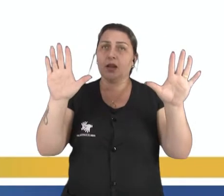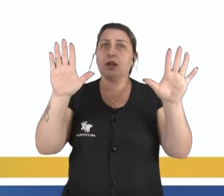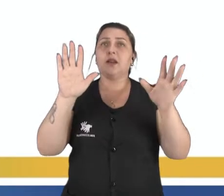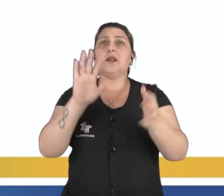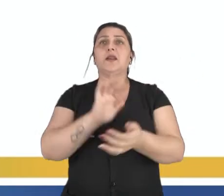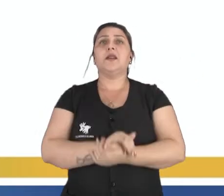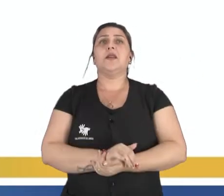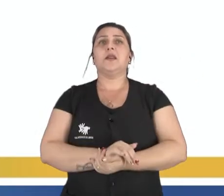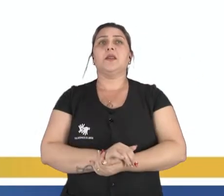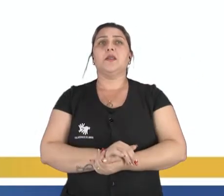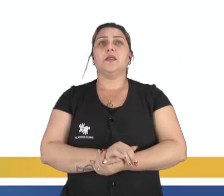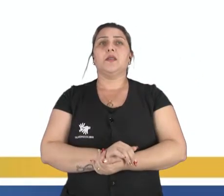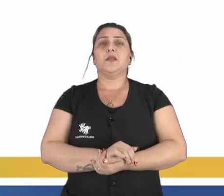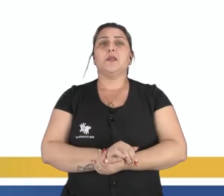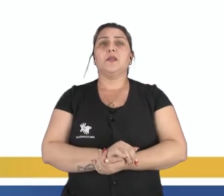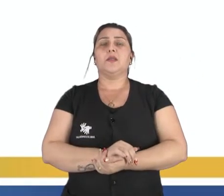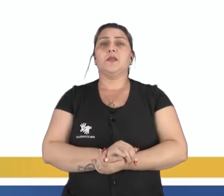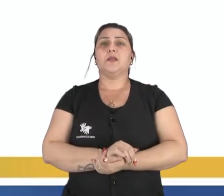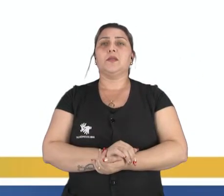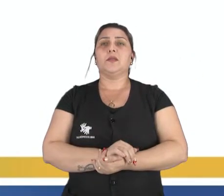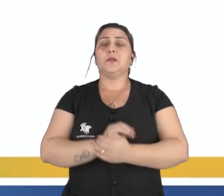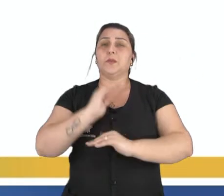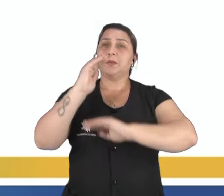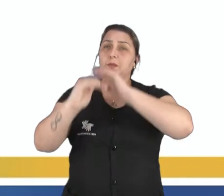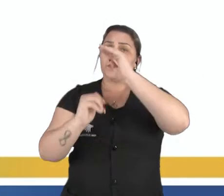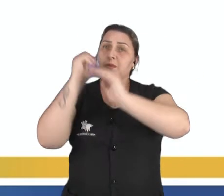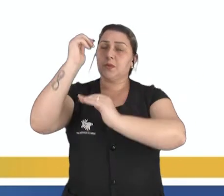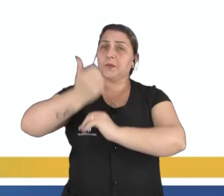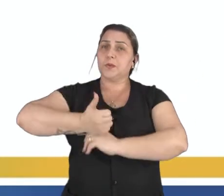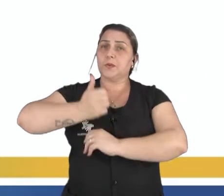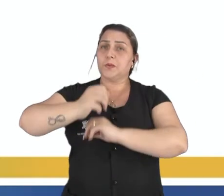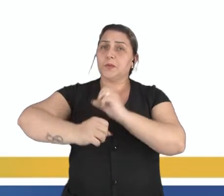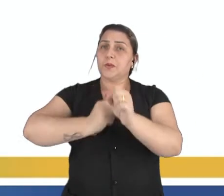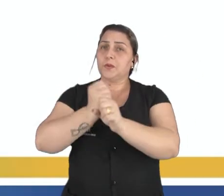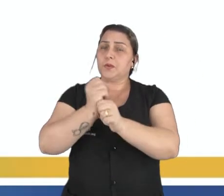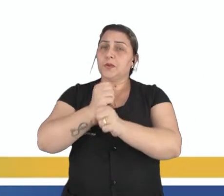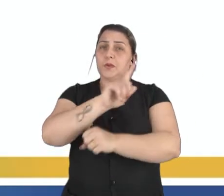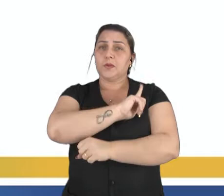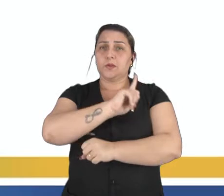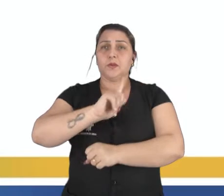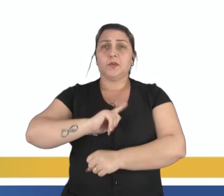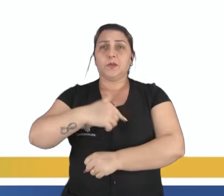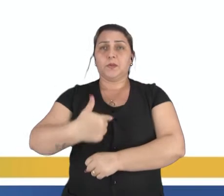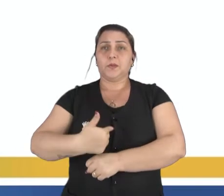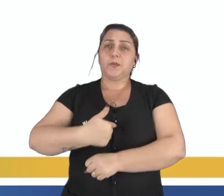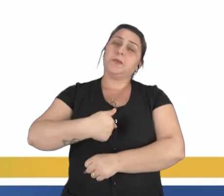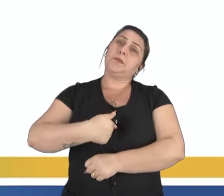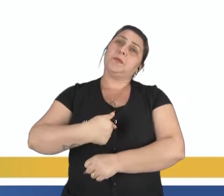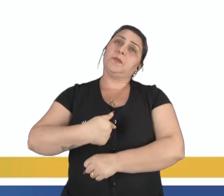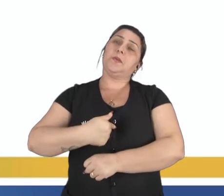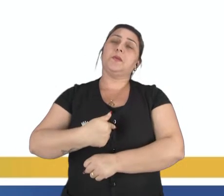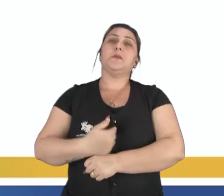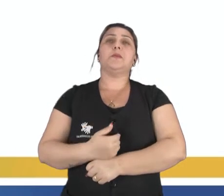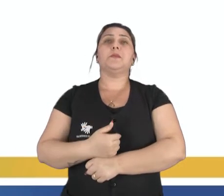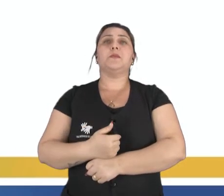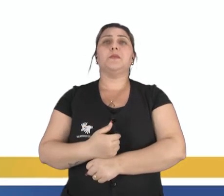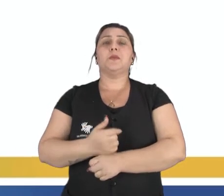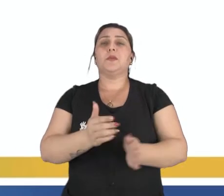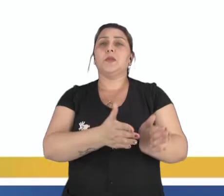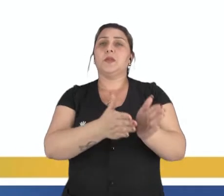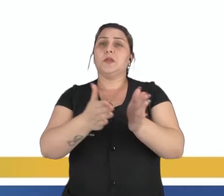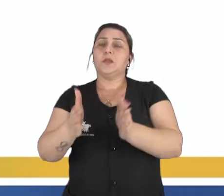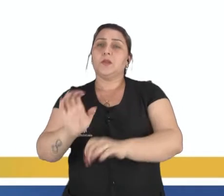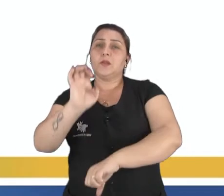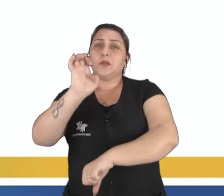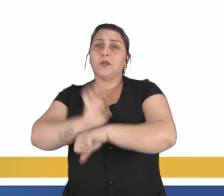idôneo, né? Contudo, apesar dos avanços dos primeiros anos do governo, na era Vargas ficou marcada pelo período